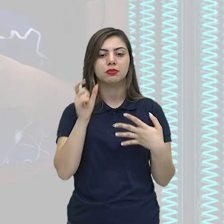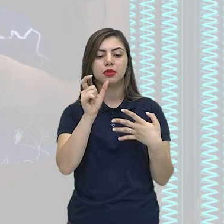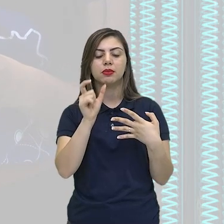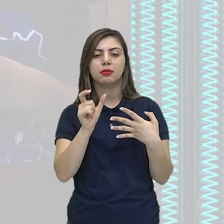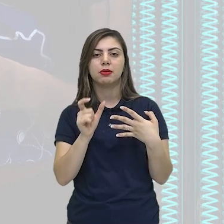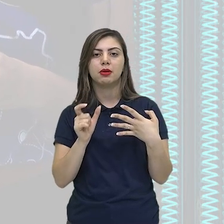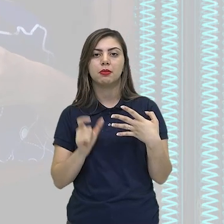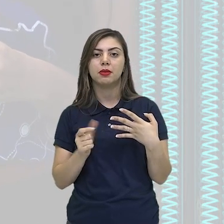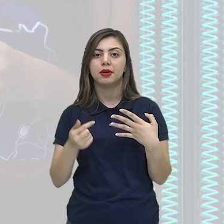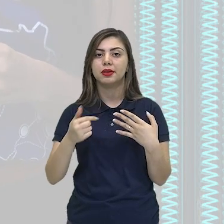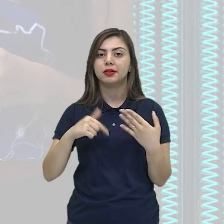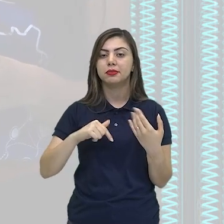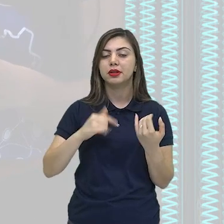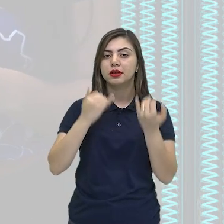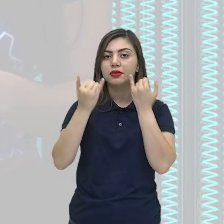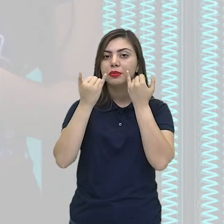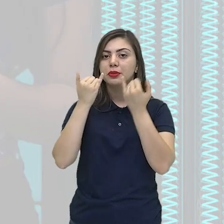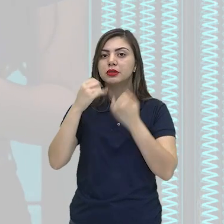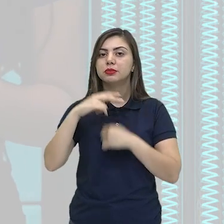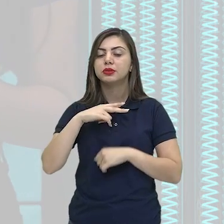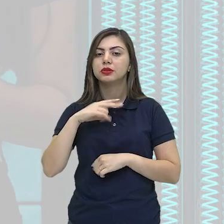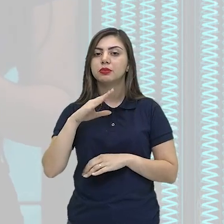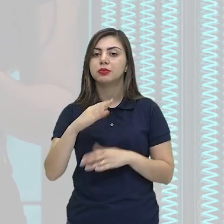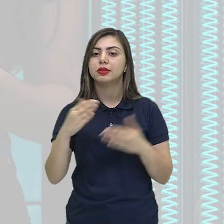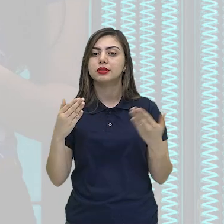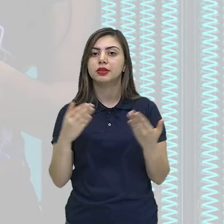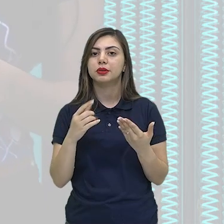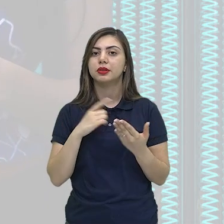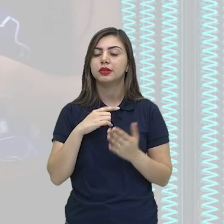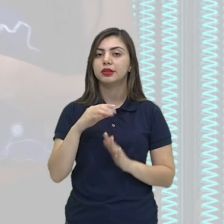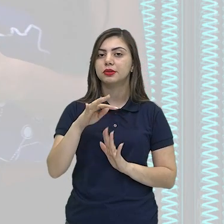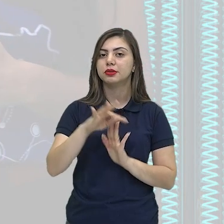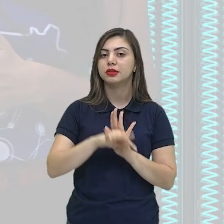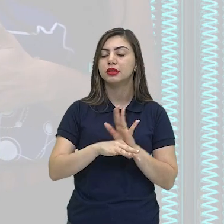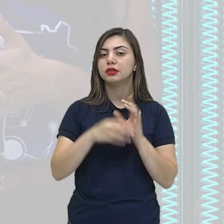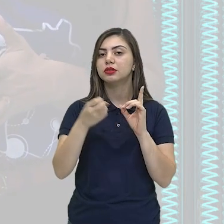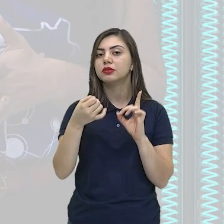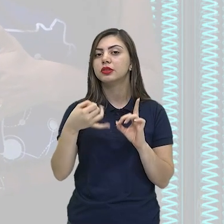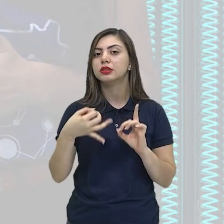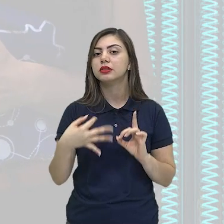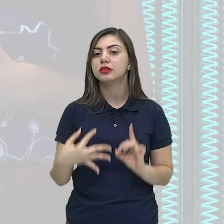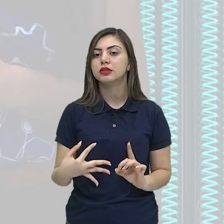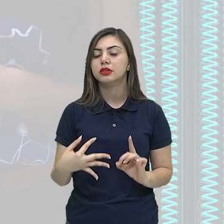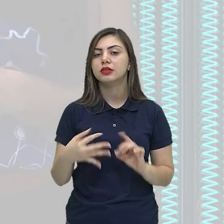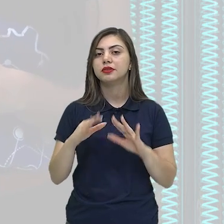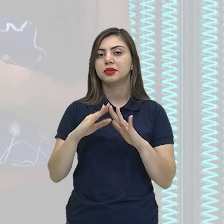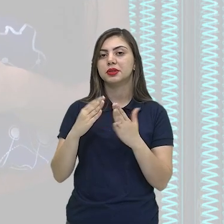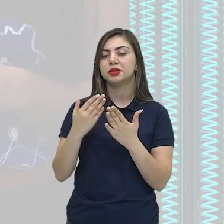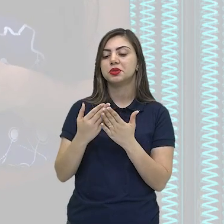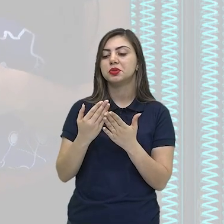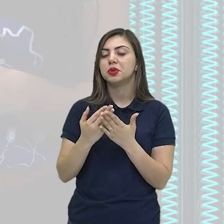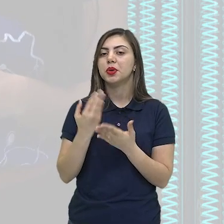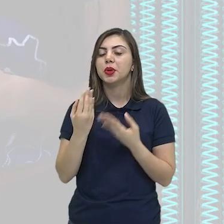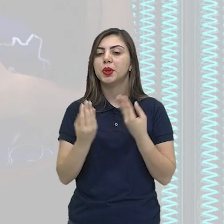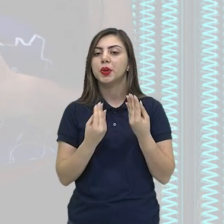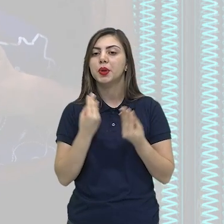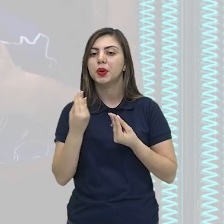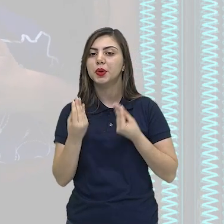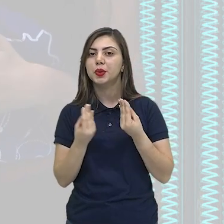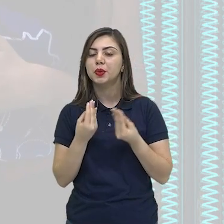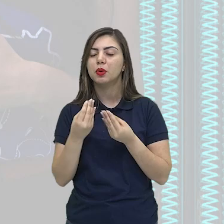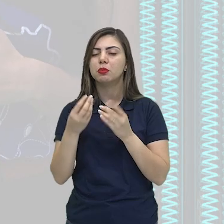informações pessoais, e agora nós vamos ver um texto aqui descrevendo a escola. Como é que eu faço